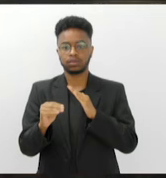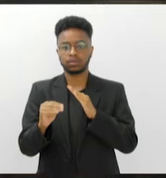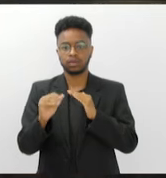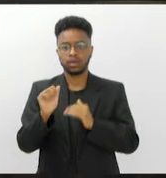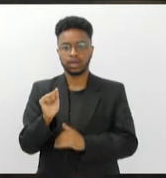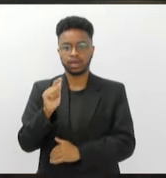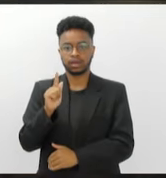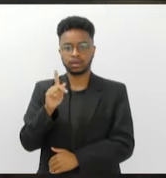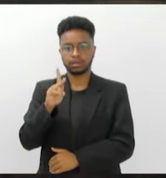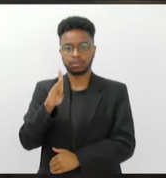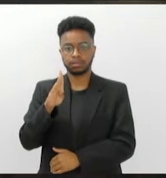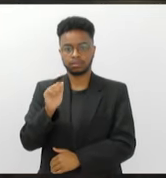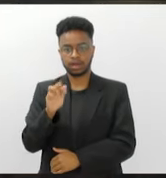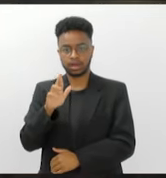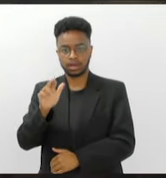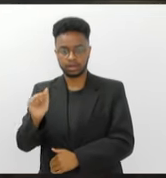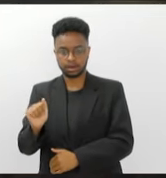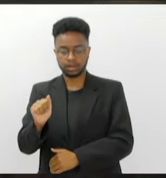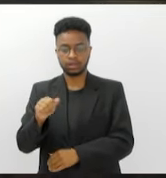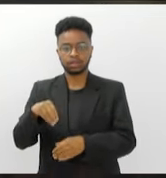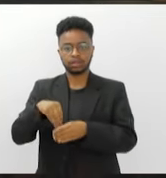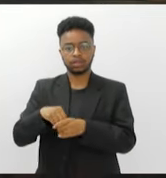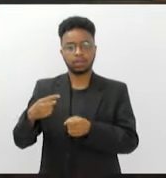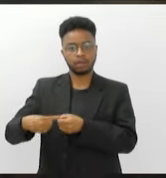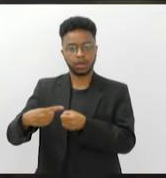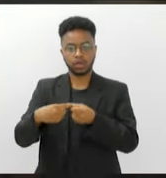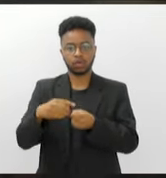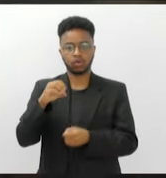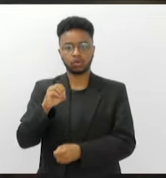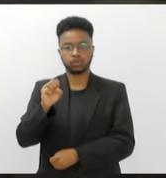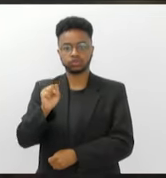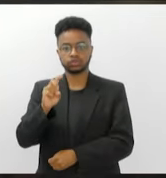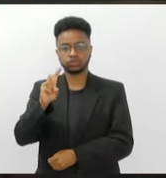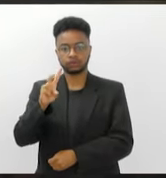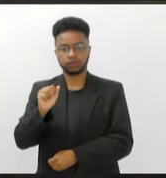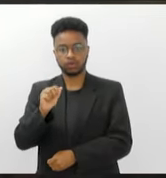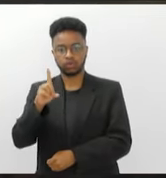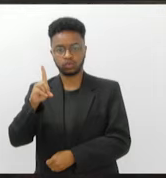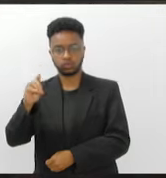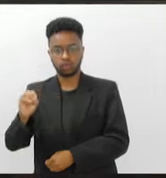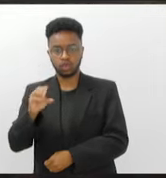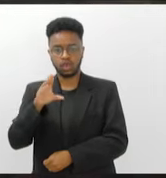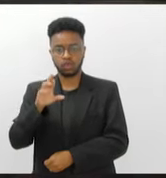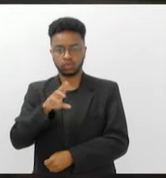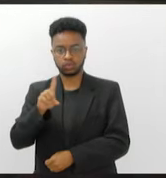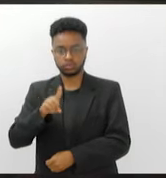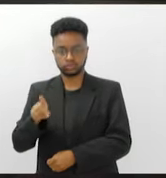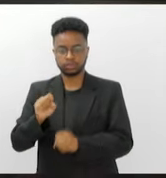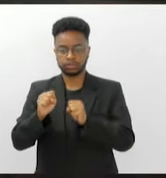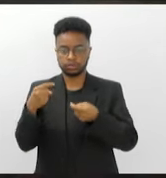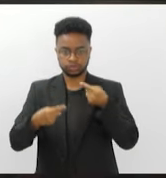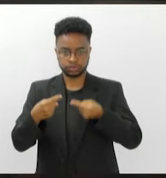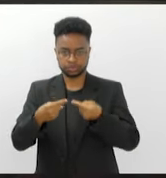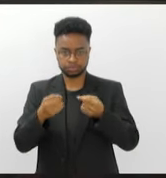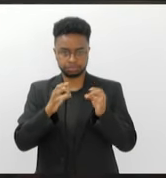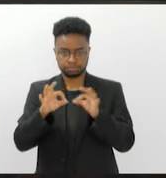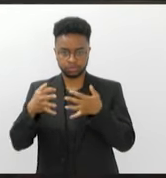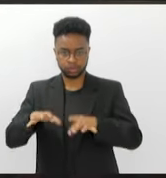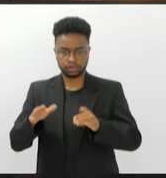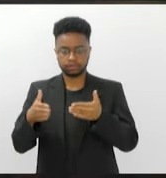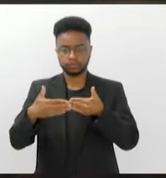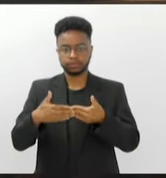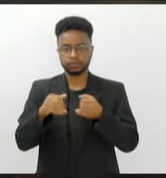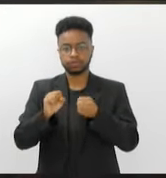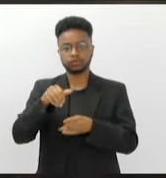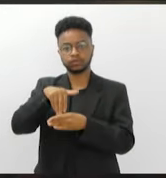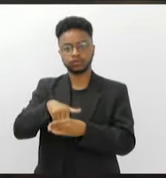Aguibara Dudu, situado no bairro de Oswaldo Cruz, município do Rio de Janeiro. Em discussão, não havendo quem queira discutir, encerrada a discussão.